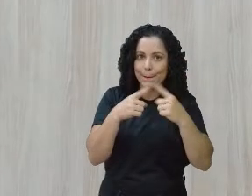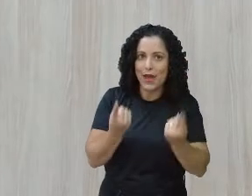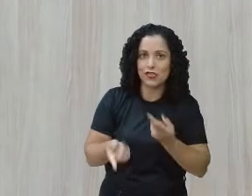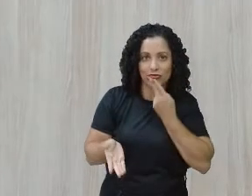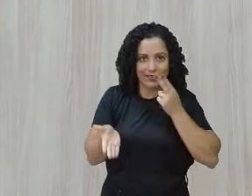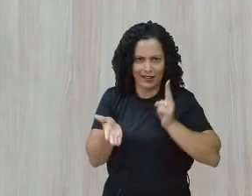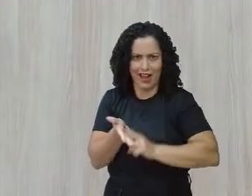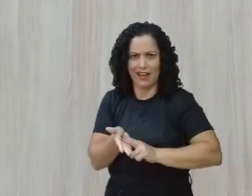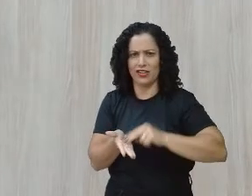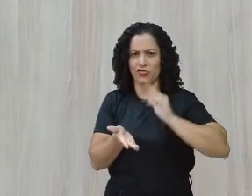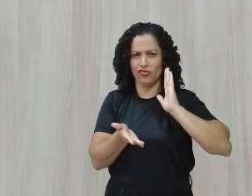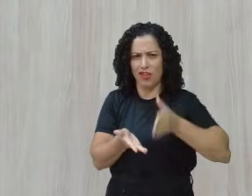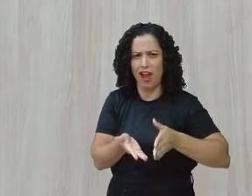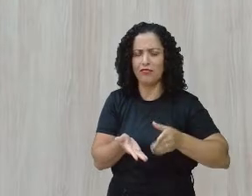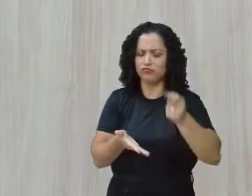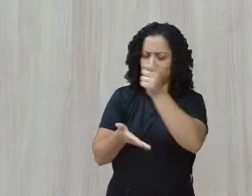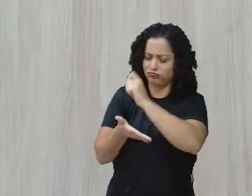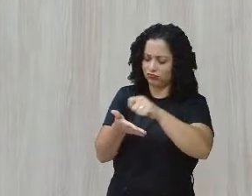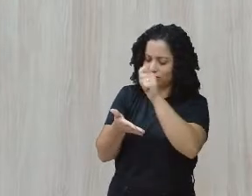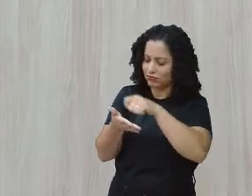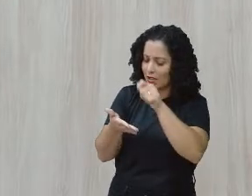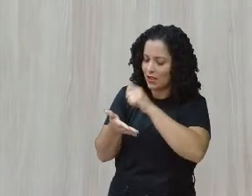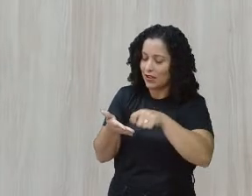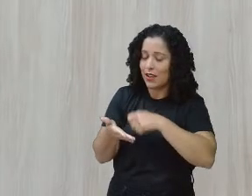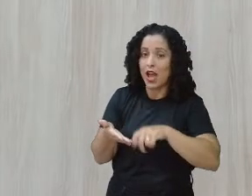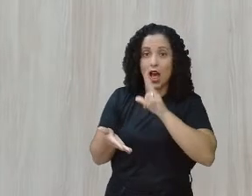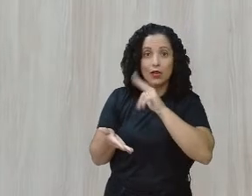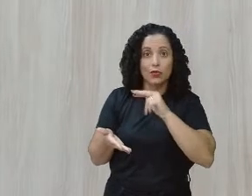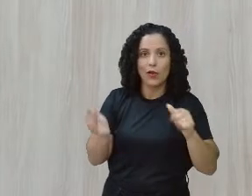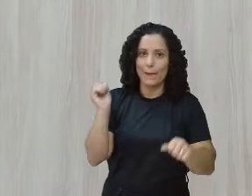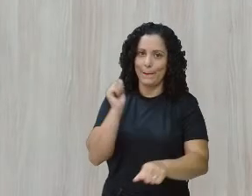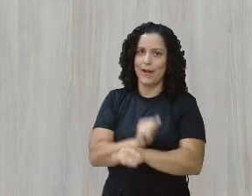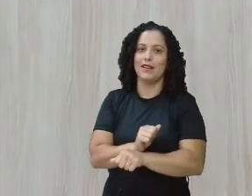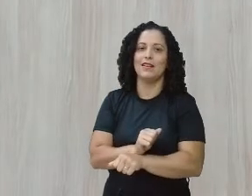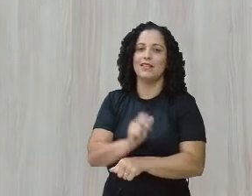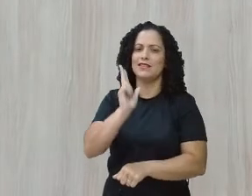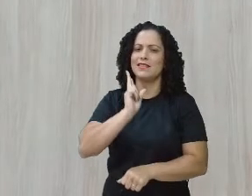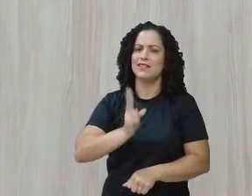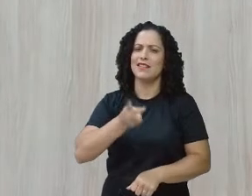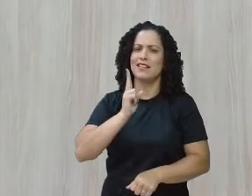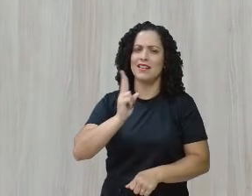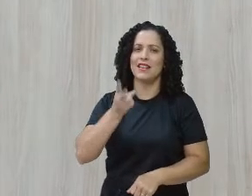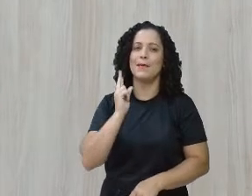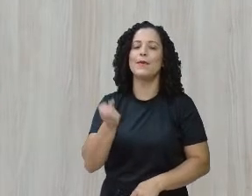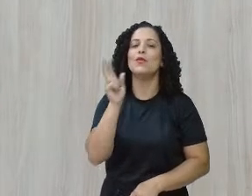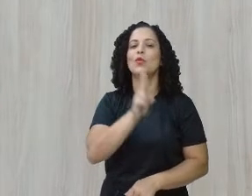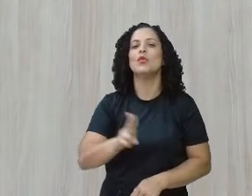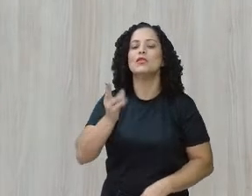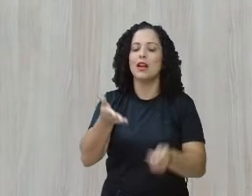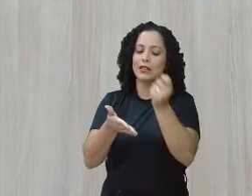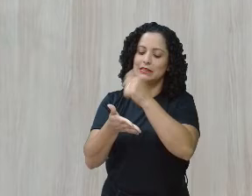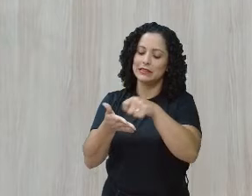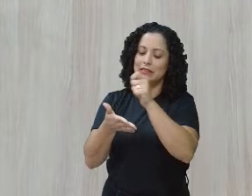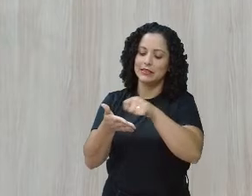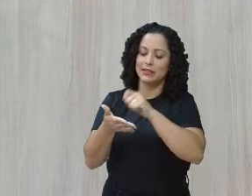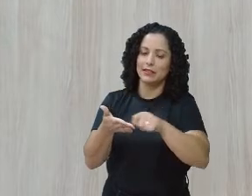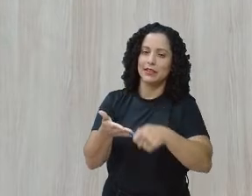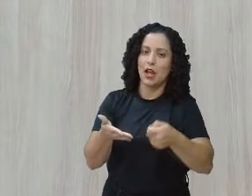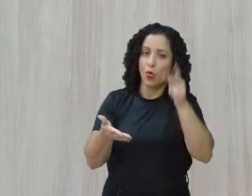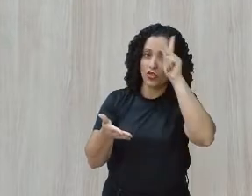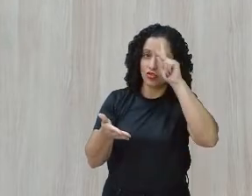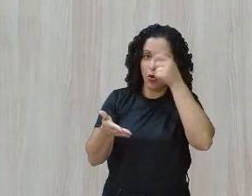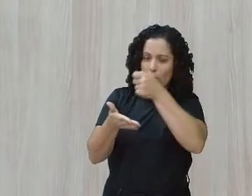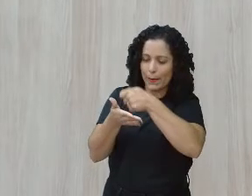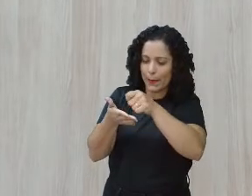que se descobriu como fazer a carta, a gente nunca mais parou de consumir, de produzir, seja para contar alguma coisa,